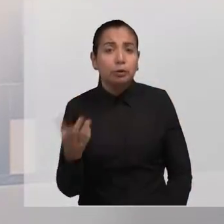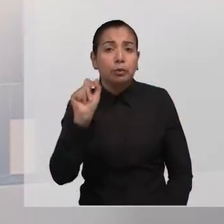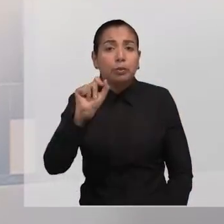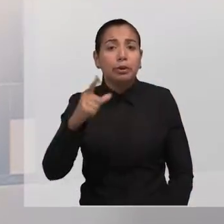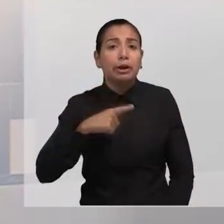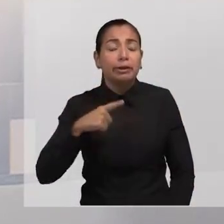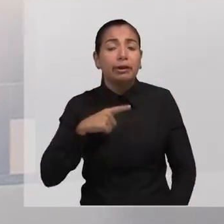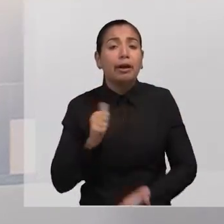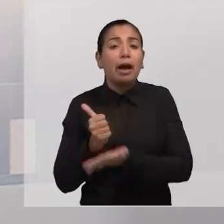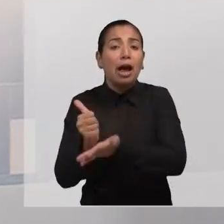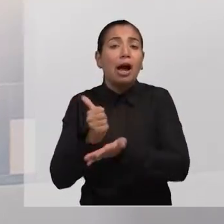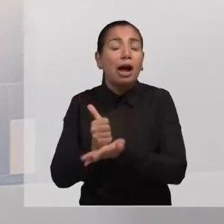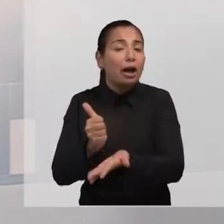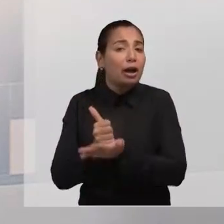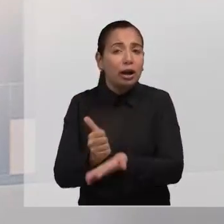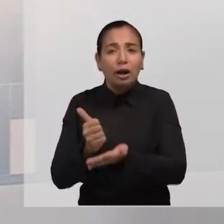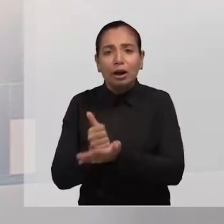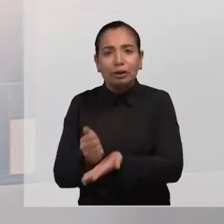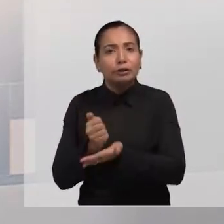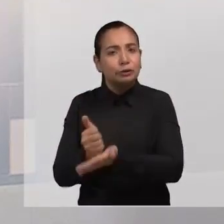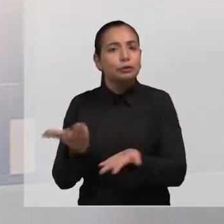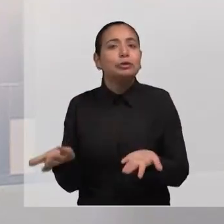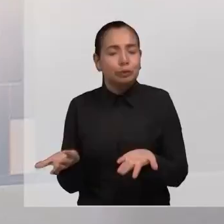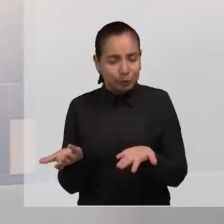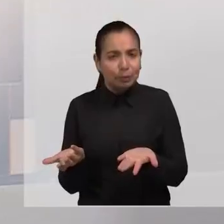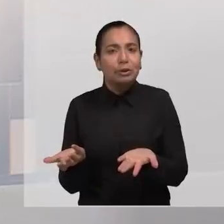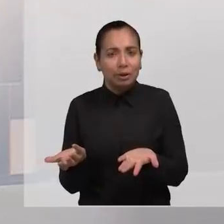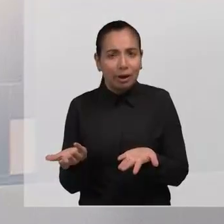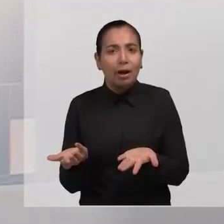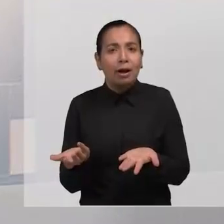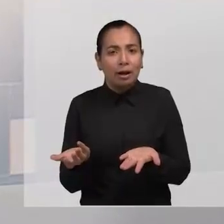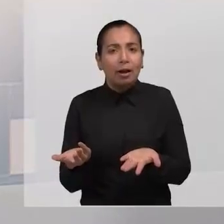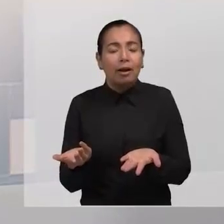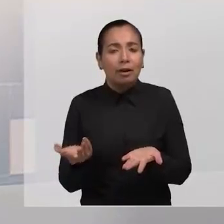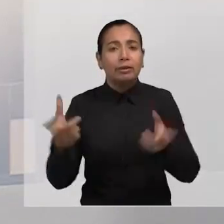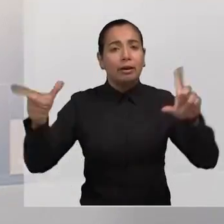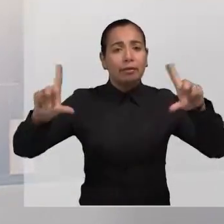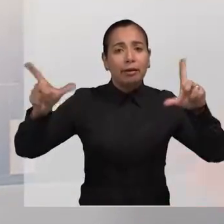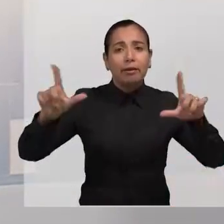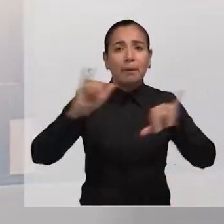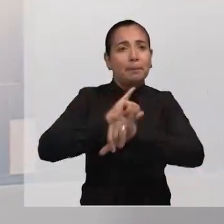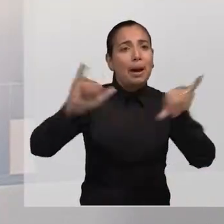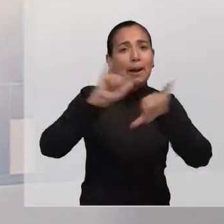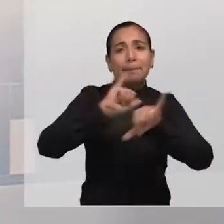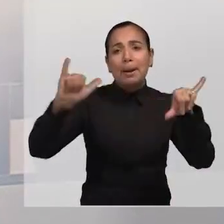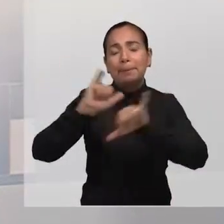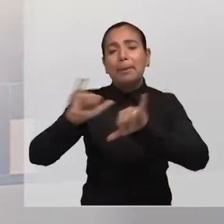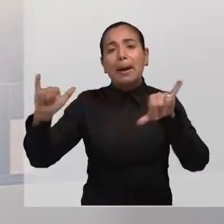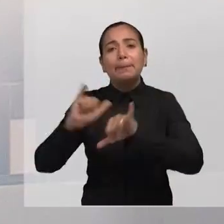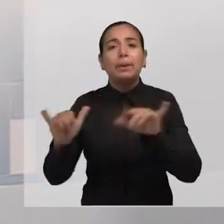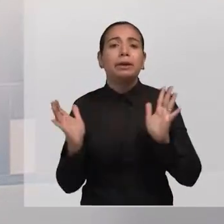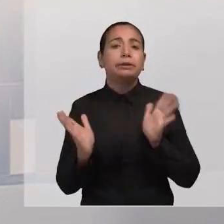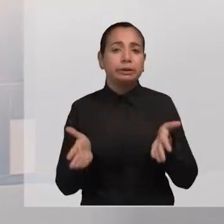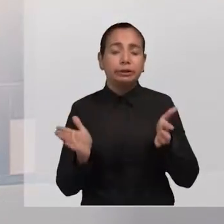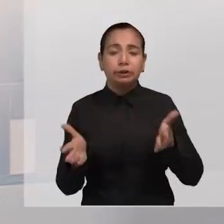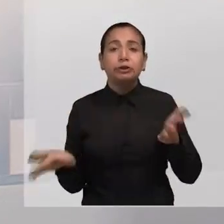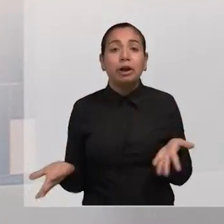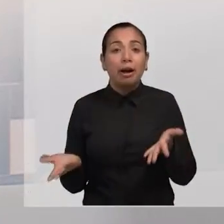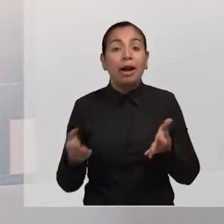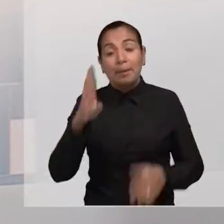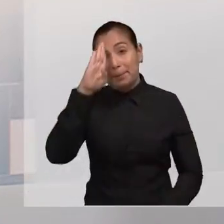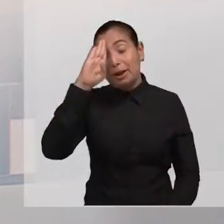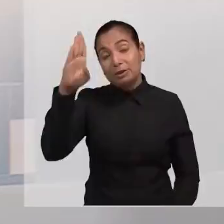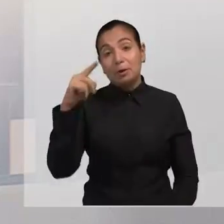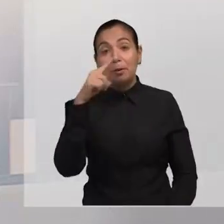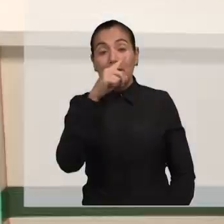com a ajuda aberta da imprensa nacional. Não, a imprensa nacional e especificamente a de São Paulo. Não,